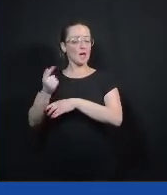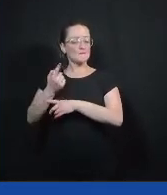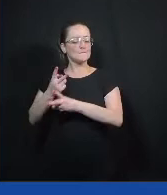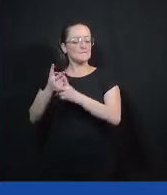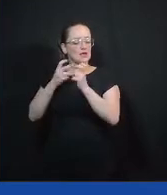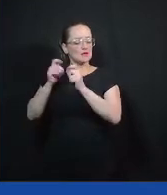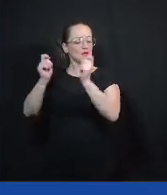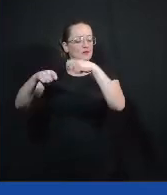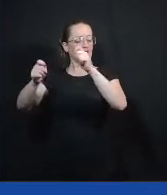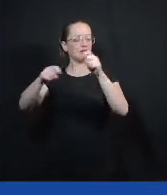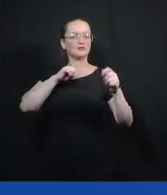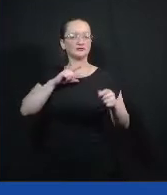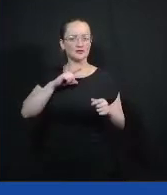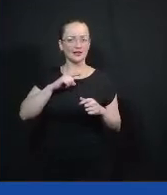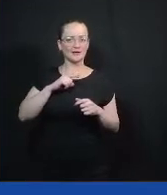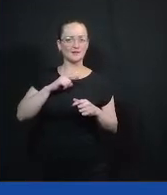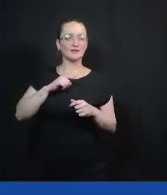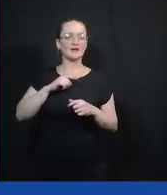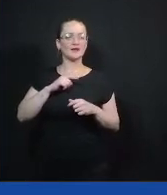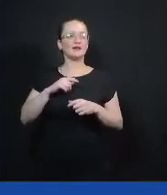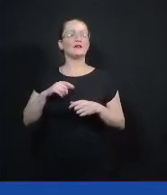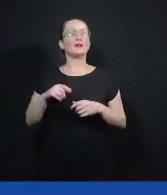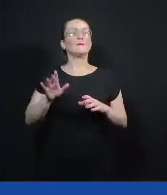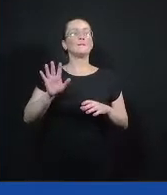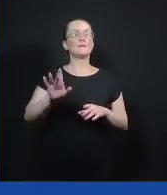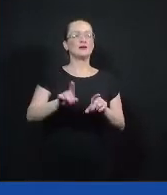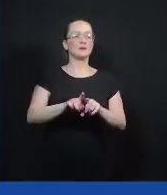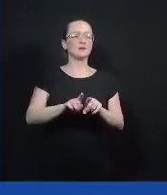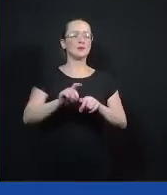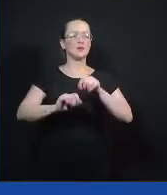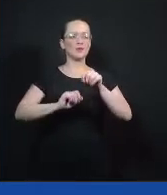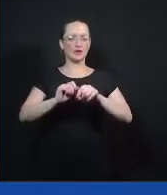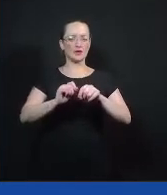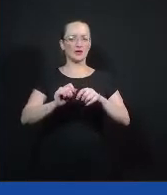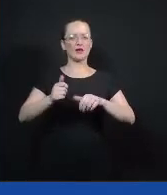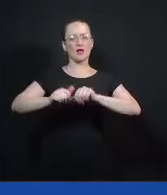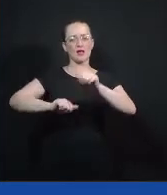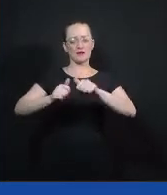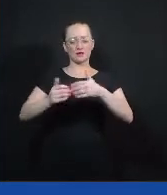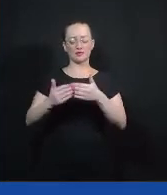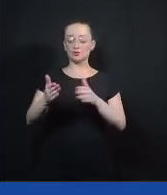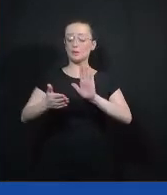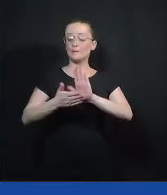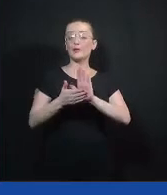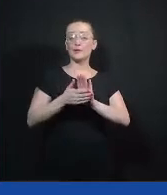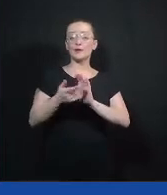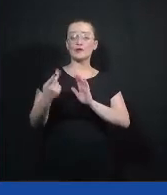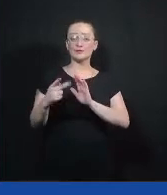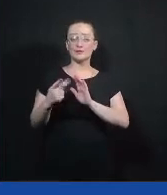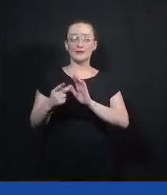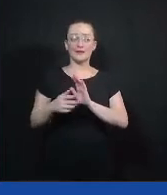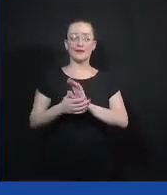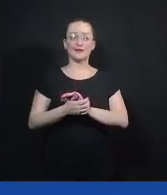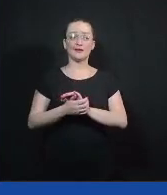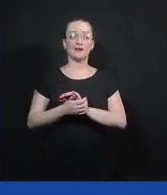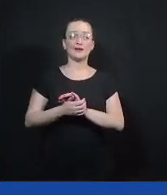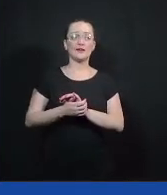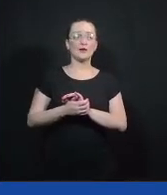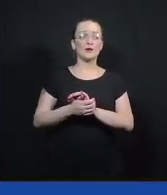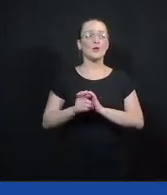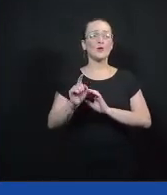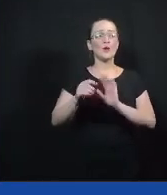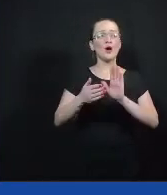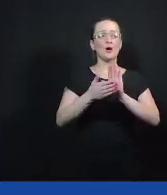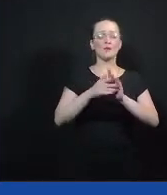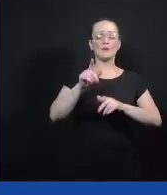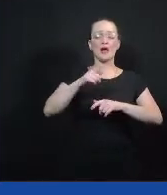capacidades daqueles candidatos e candidatas, mas também a avaliação prospectiva, que é no sentido de quais são as